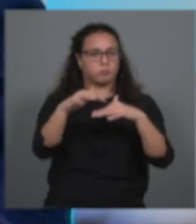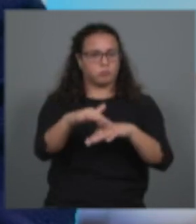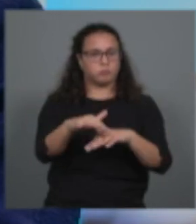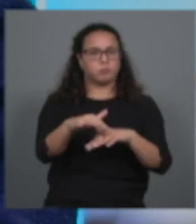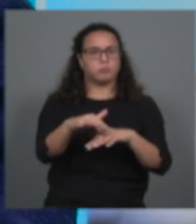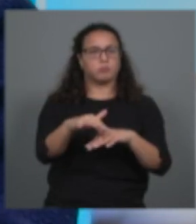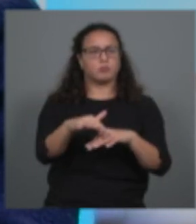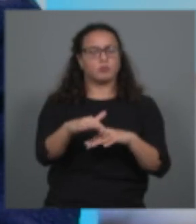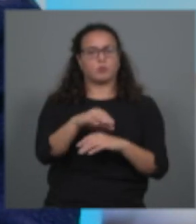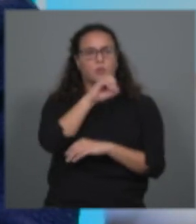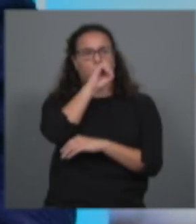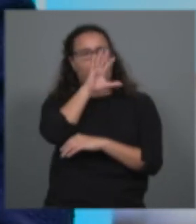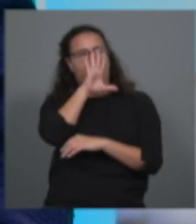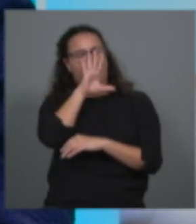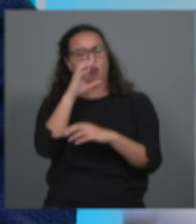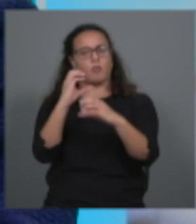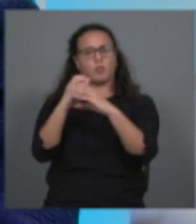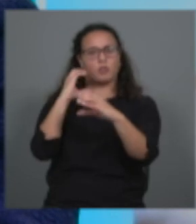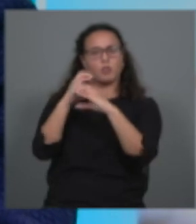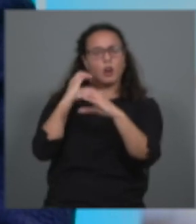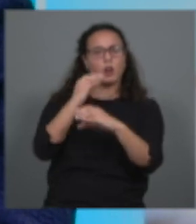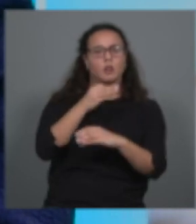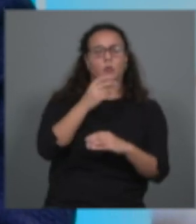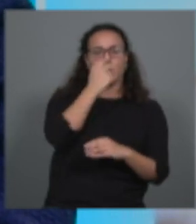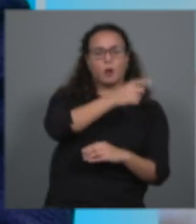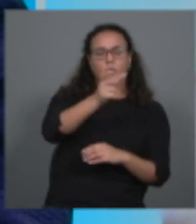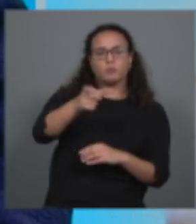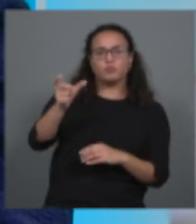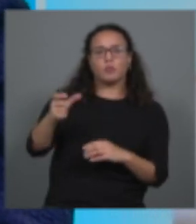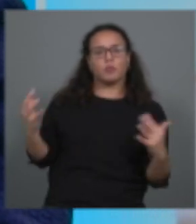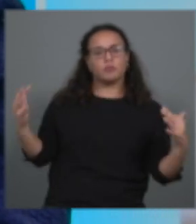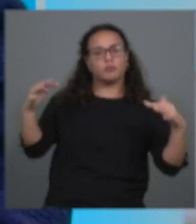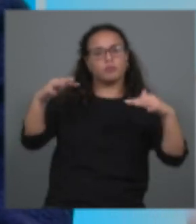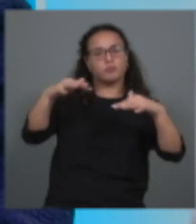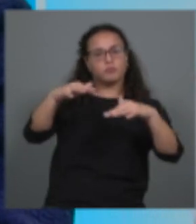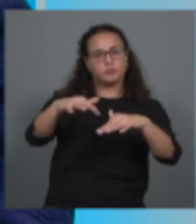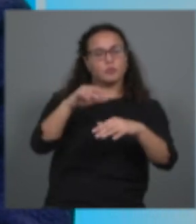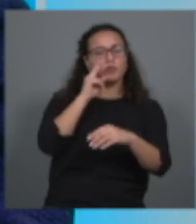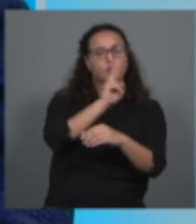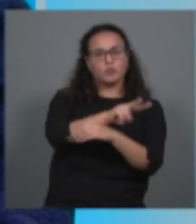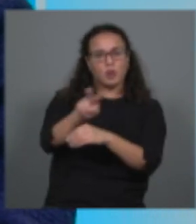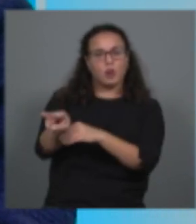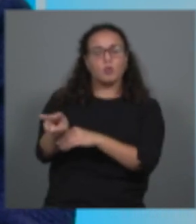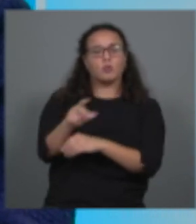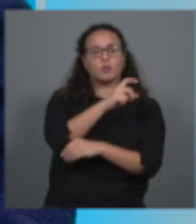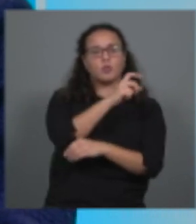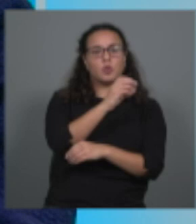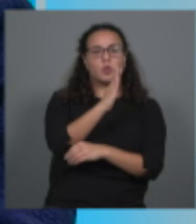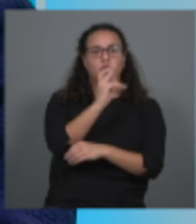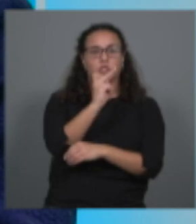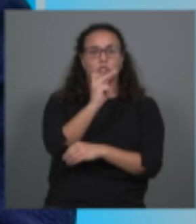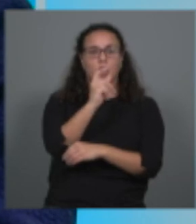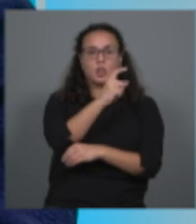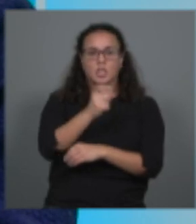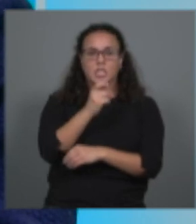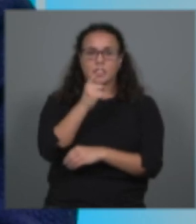vêm caminhonetas de peregrinos, porque vêm para visitar o jazigo e para rezar ao Padre Cruz, e